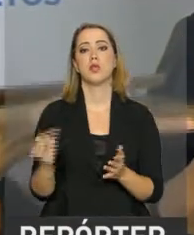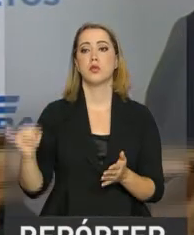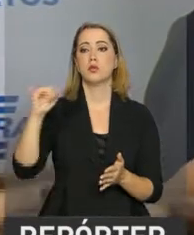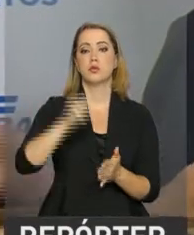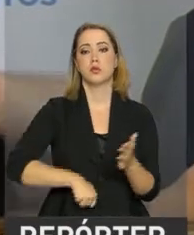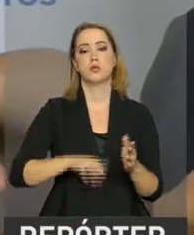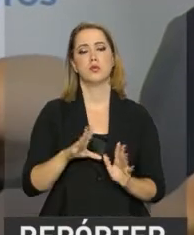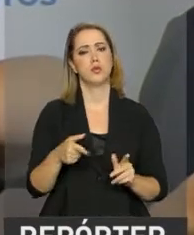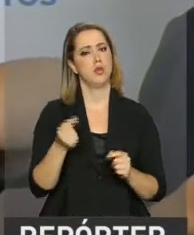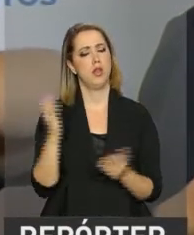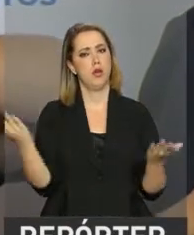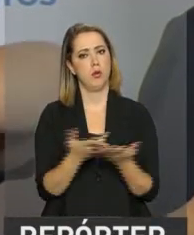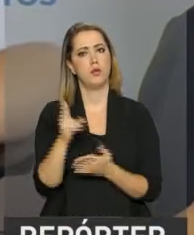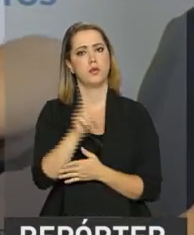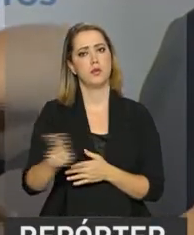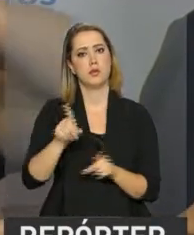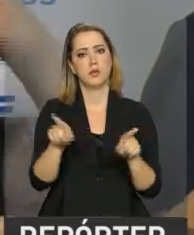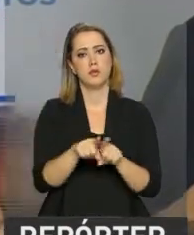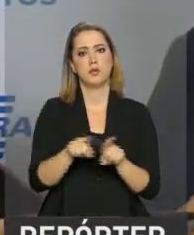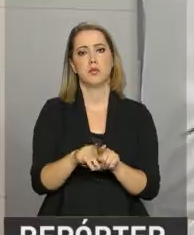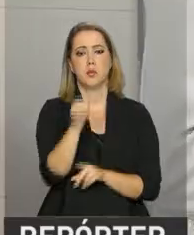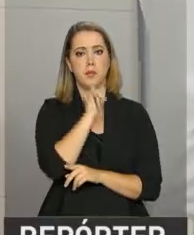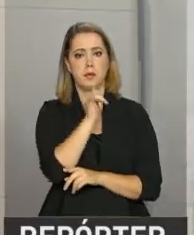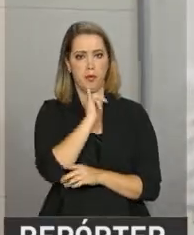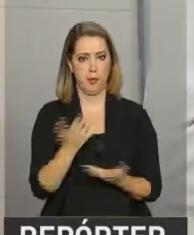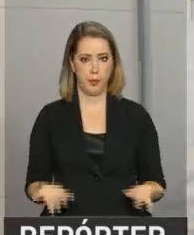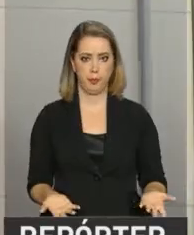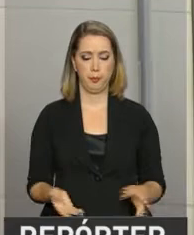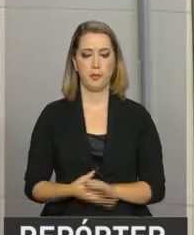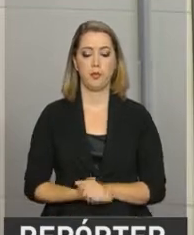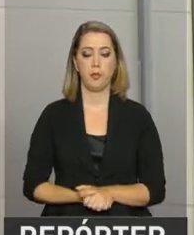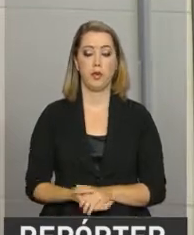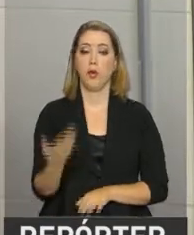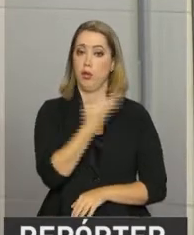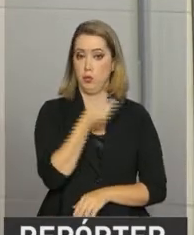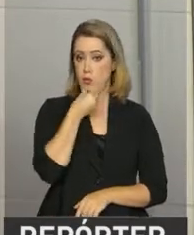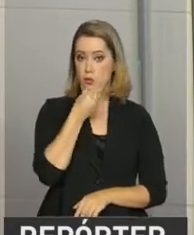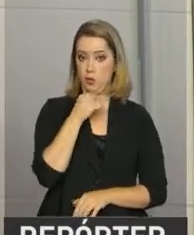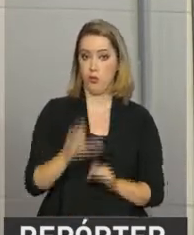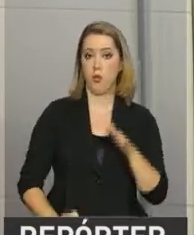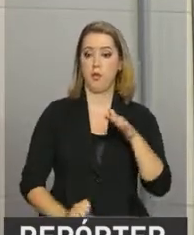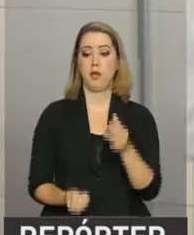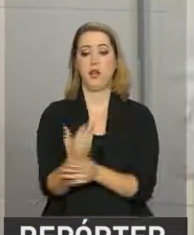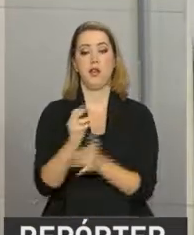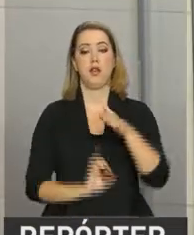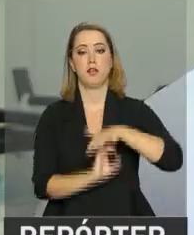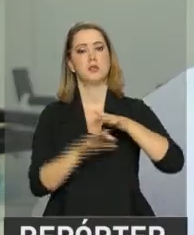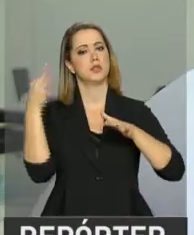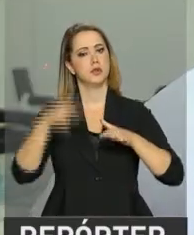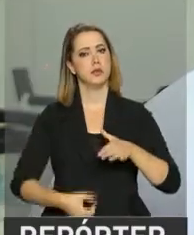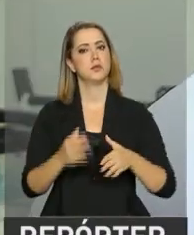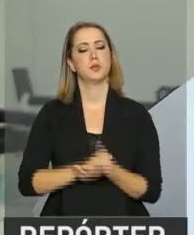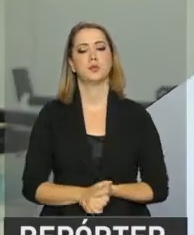e vai servir inclusive como modelo para alexandre formalizar o negócio foi uma escolha acertada